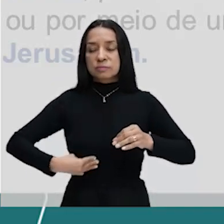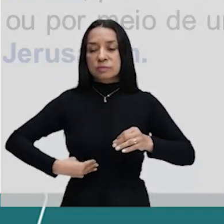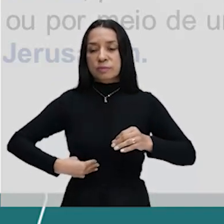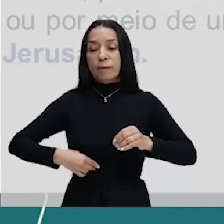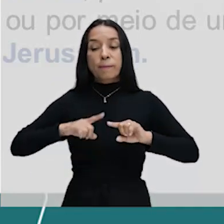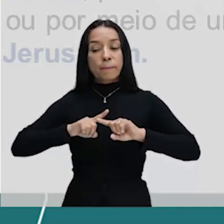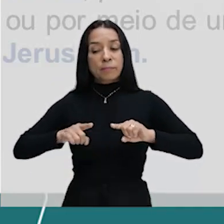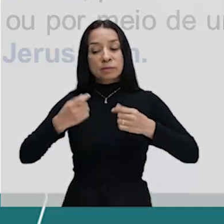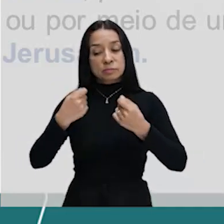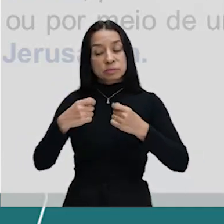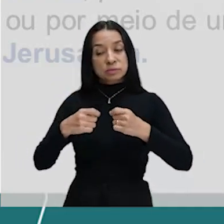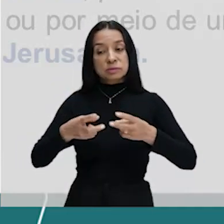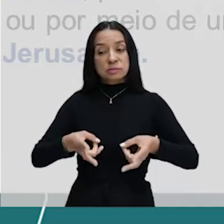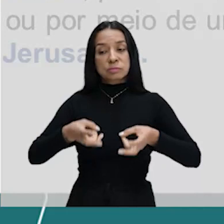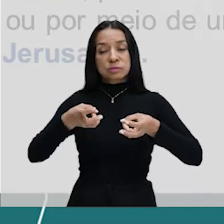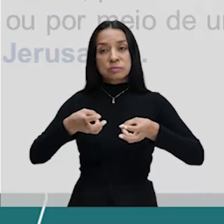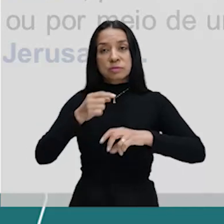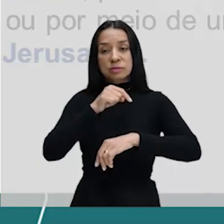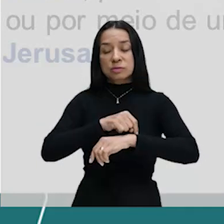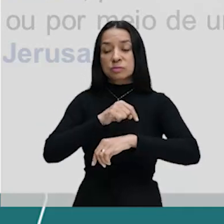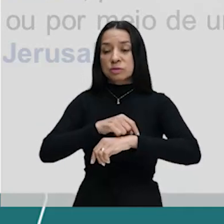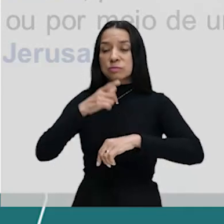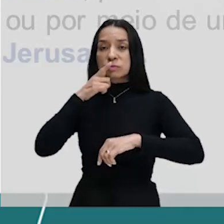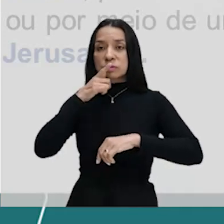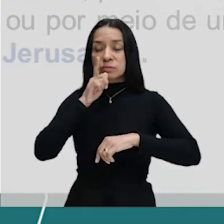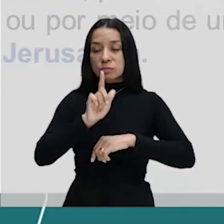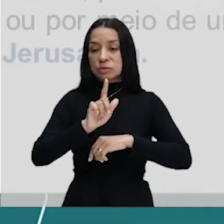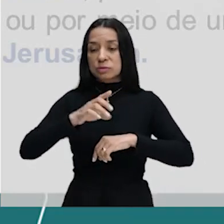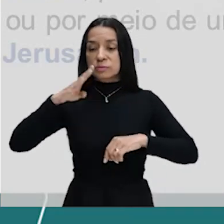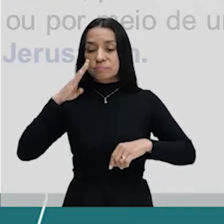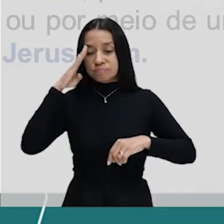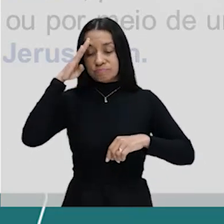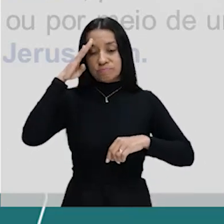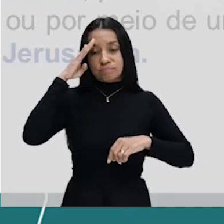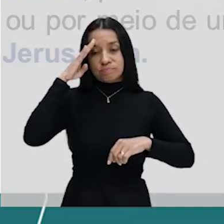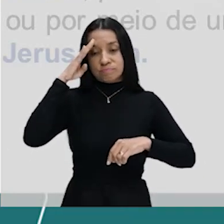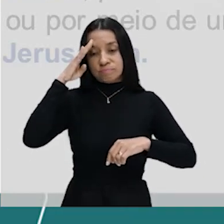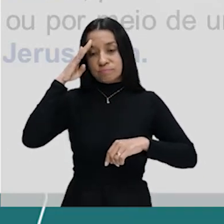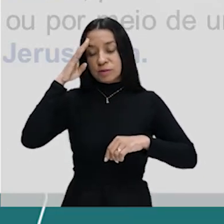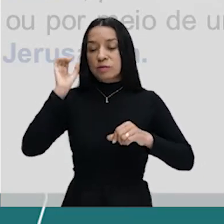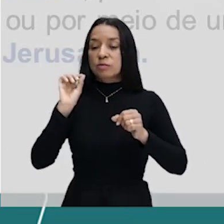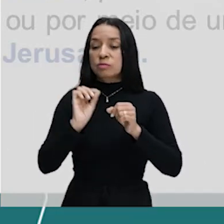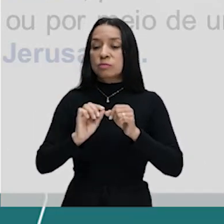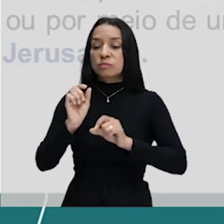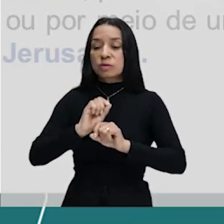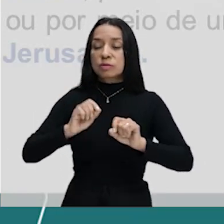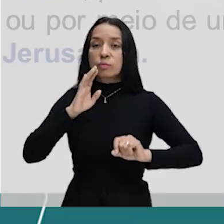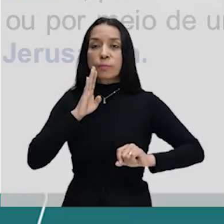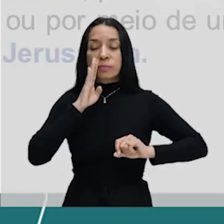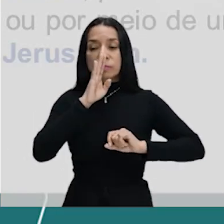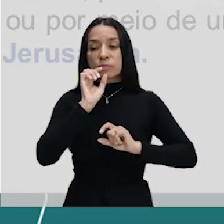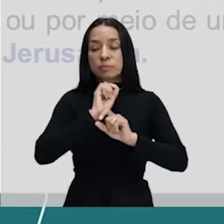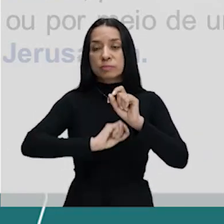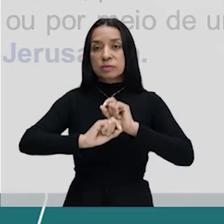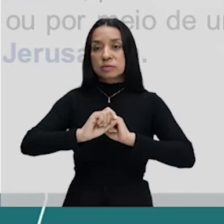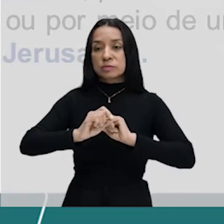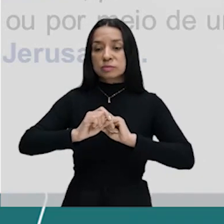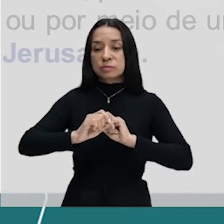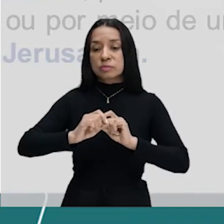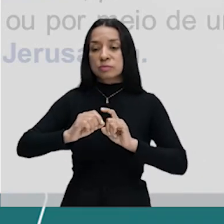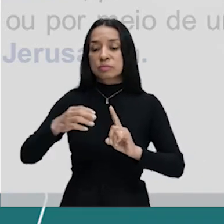preciso observar que os tempos das conquistas militares, eles foram realizados principalmente pelo